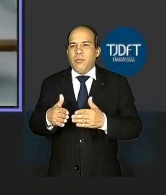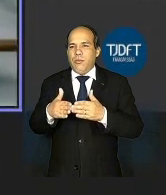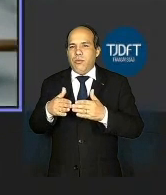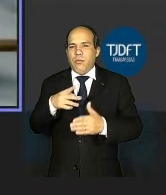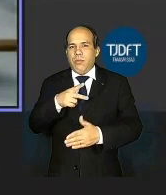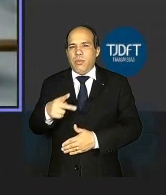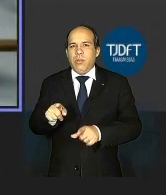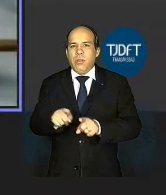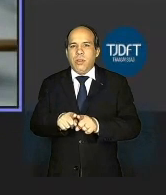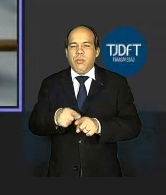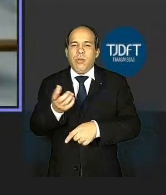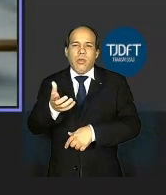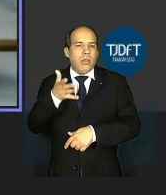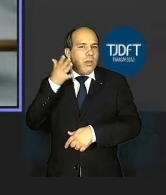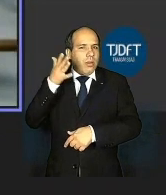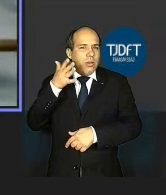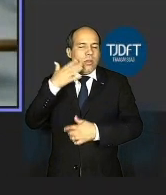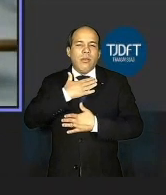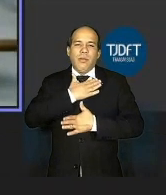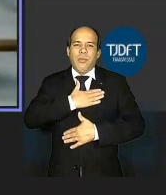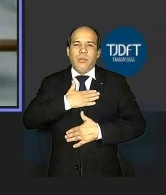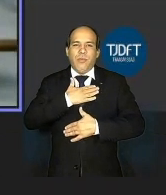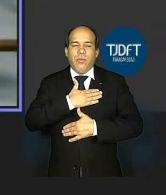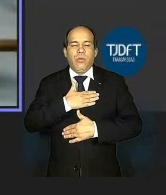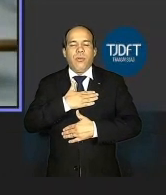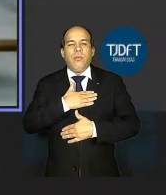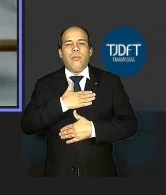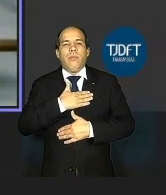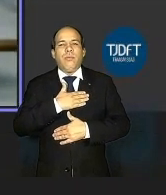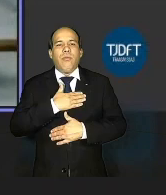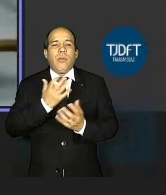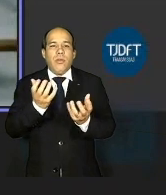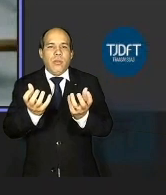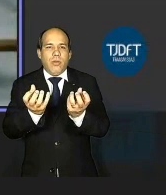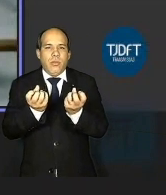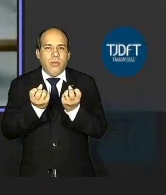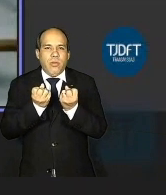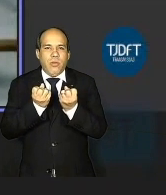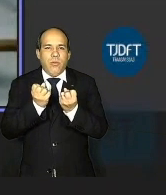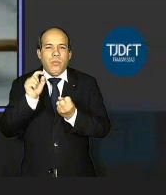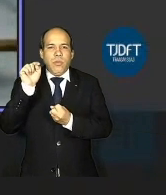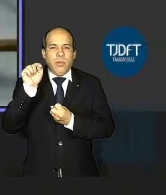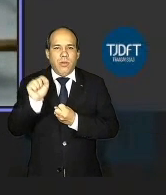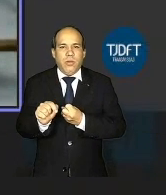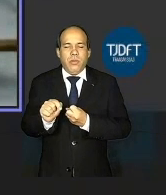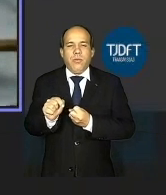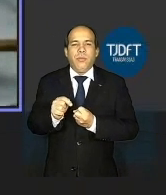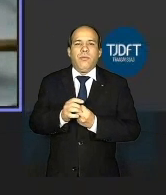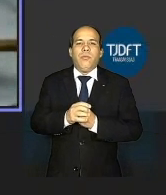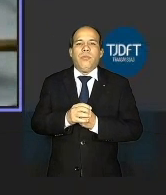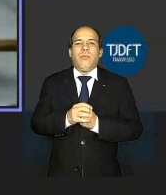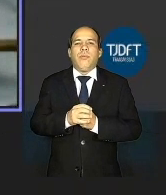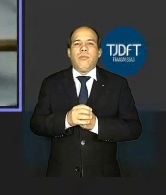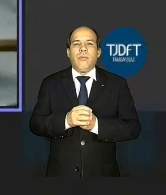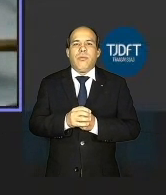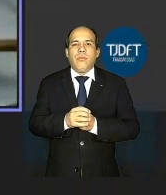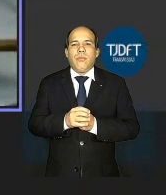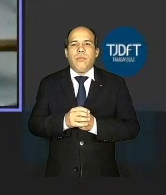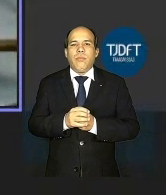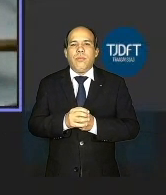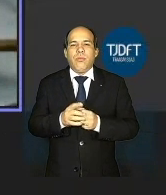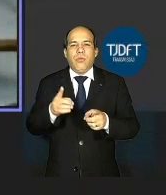Senhor presidente, também peço a palavra com muita satisfação que recebo aqui o